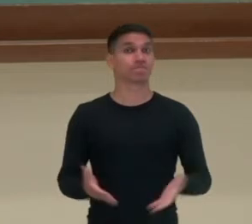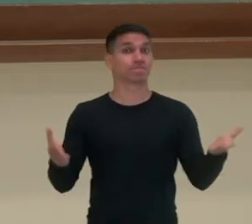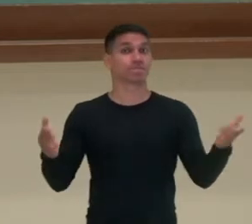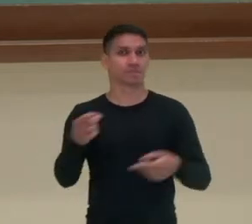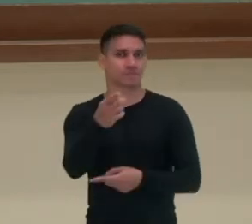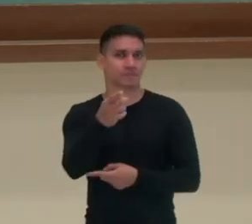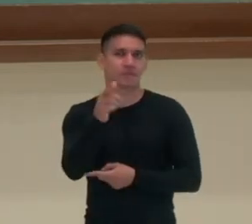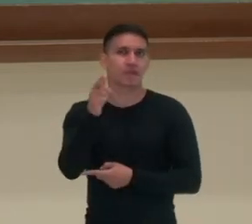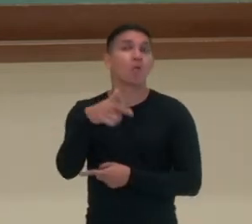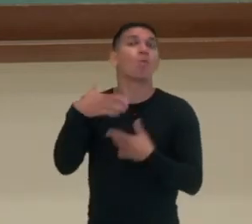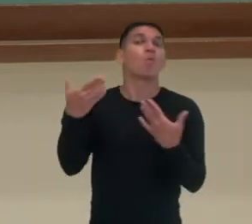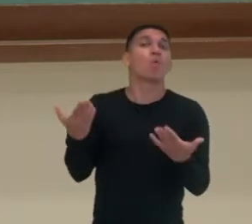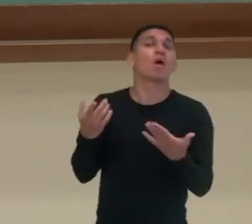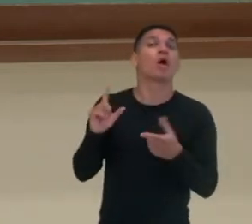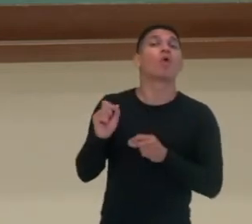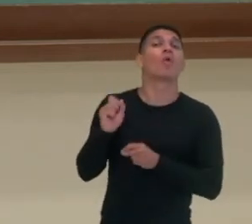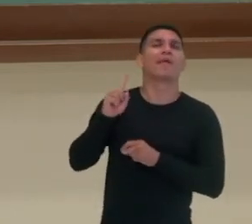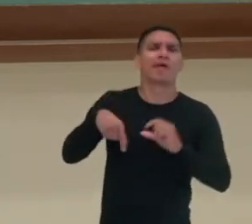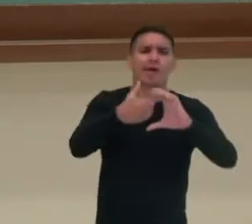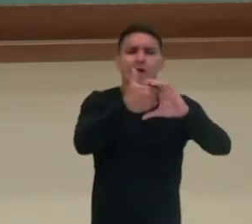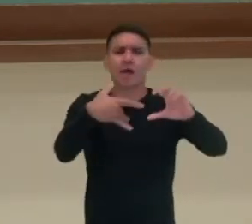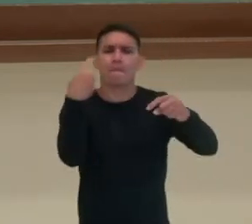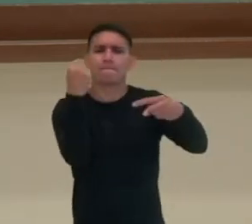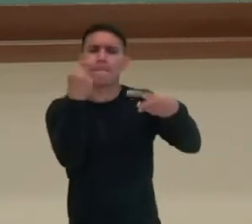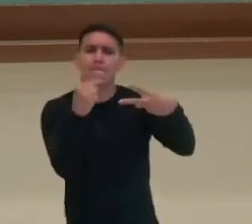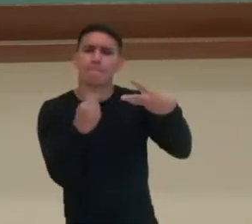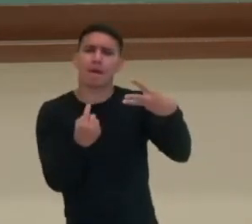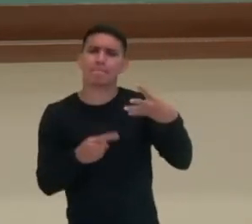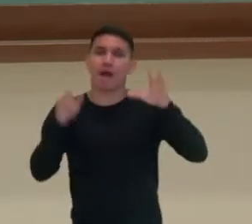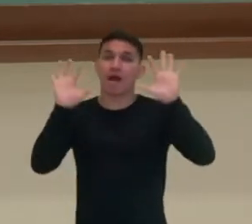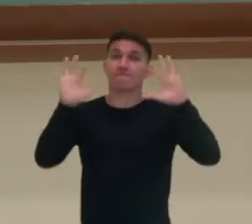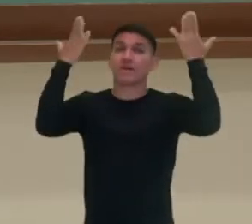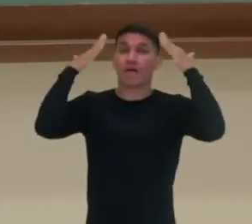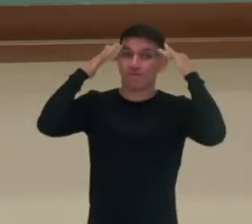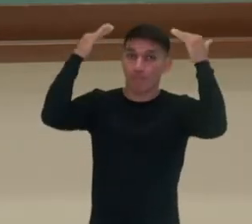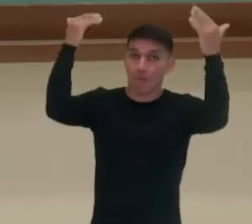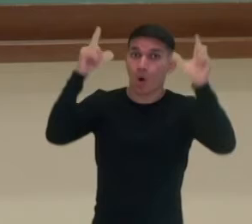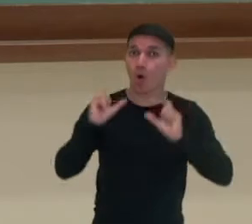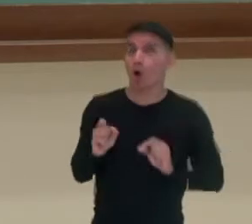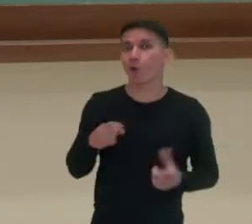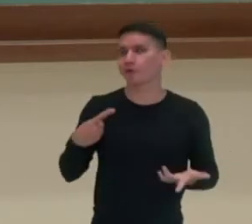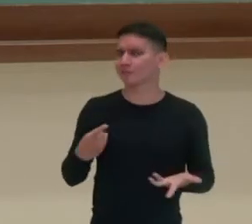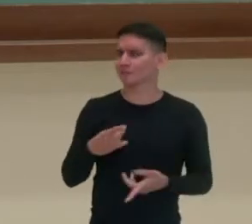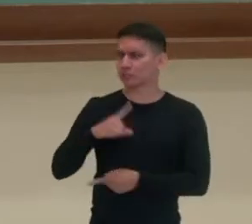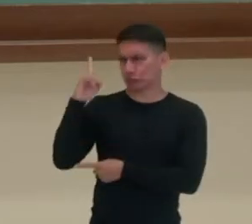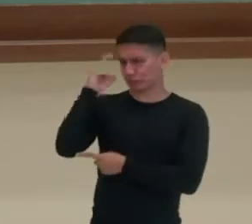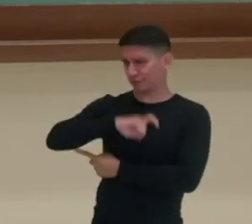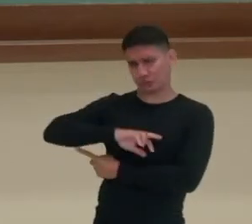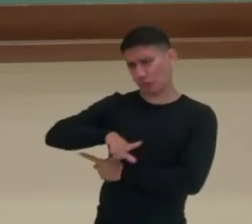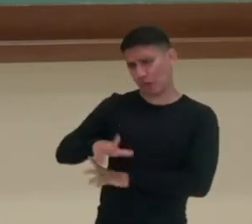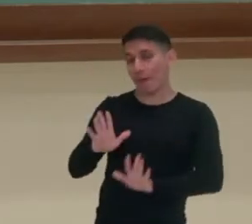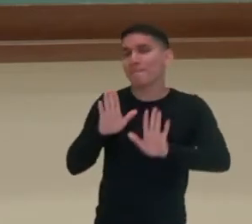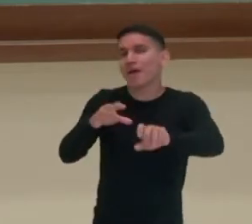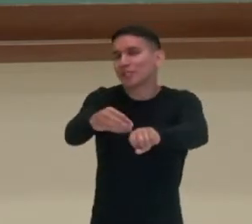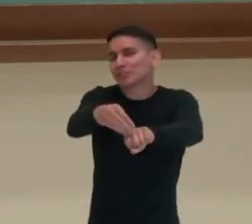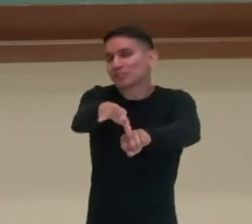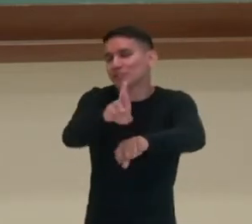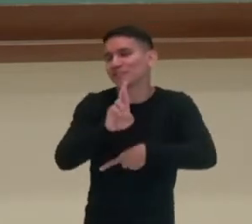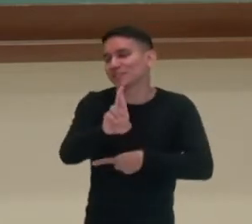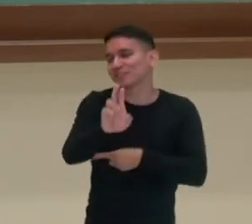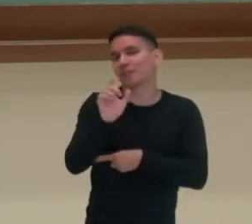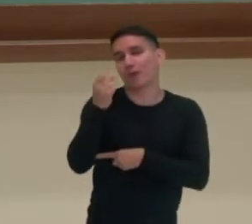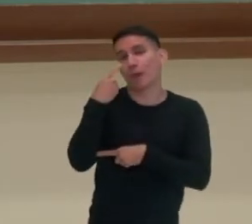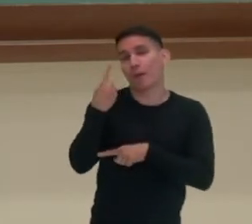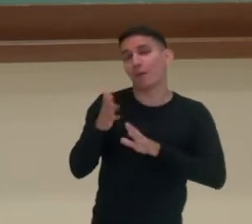E aí, galera, quais são as características das festas populares? Nada muito difícil, mas, como sugestão,